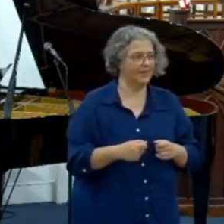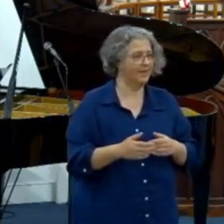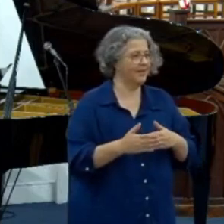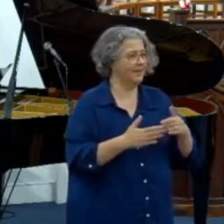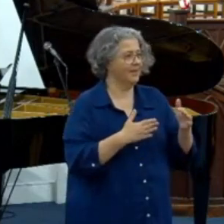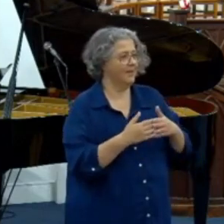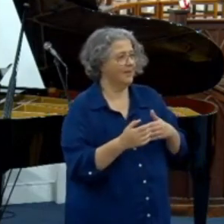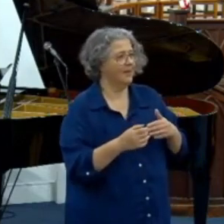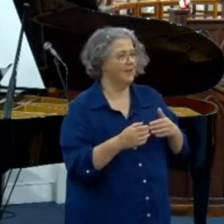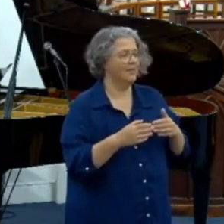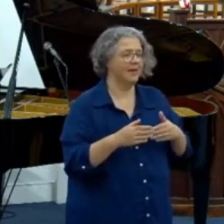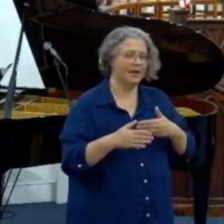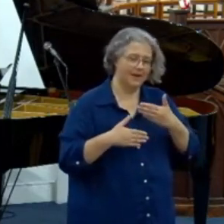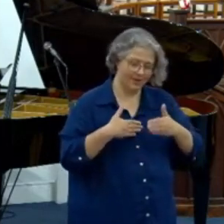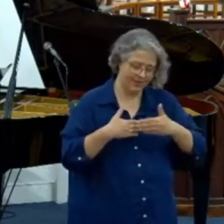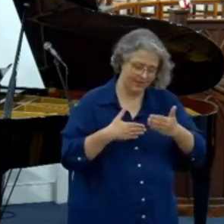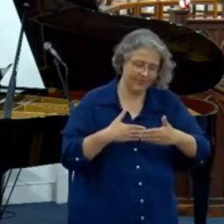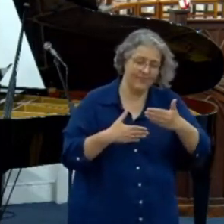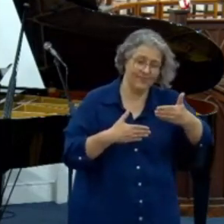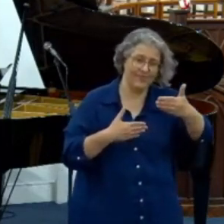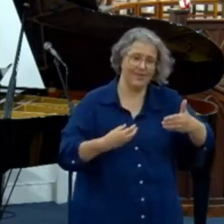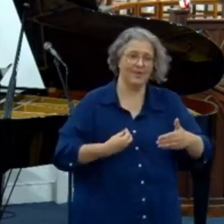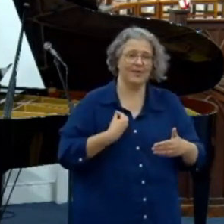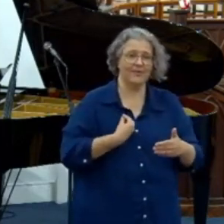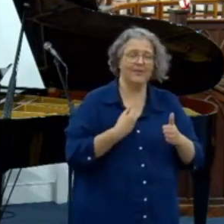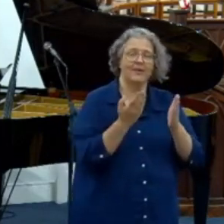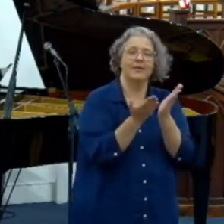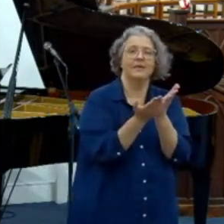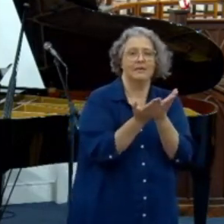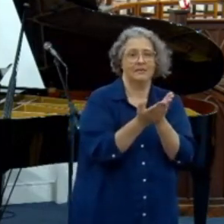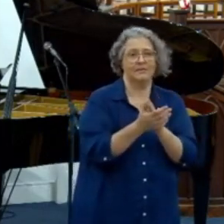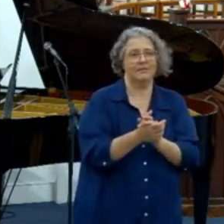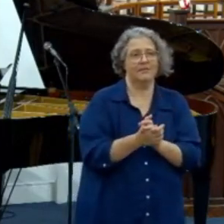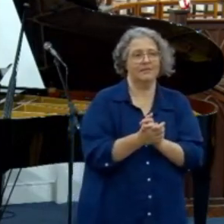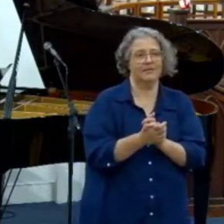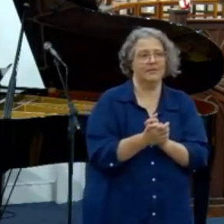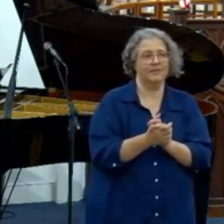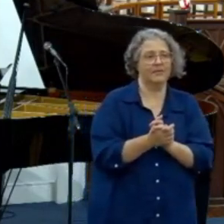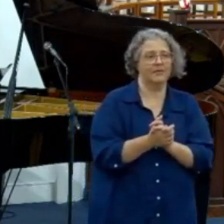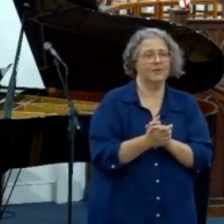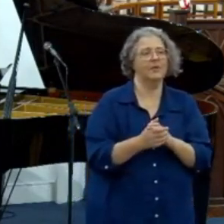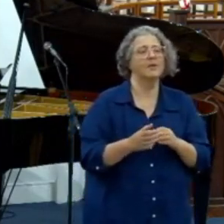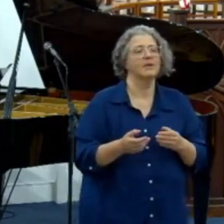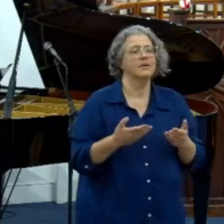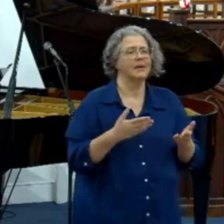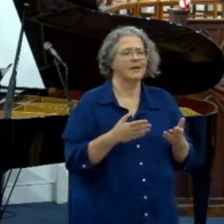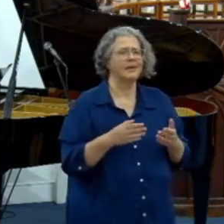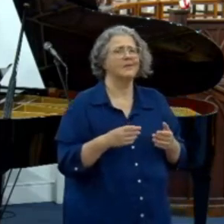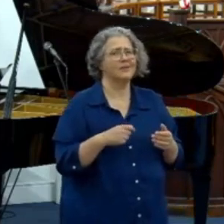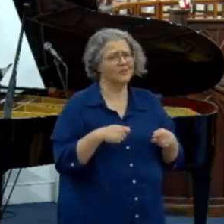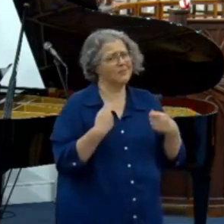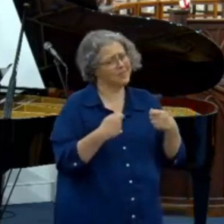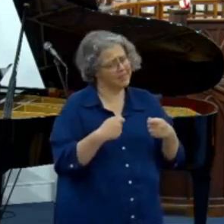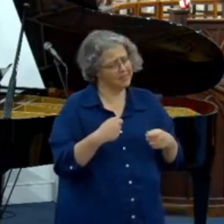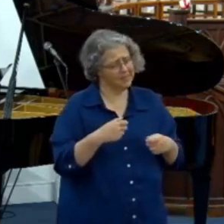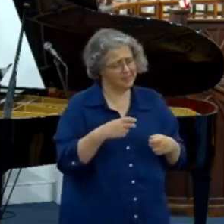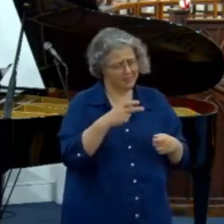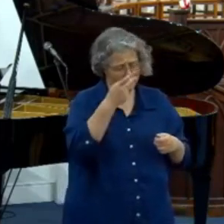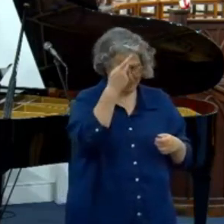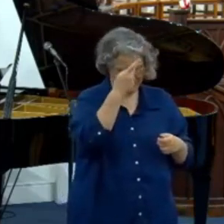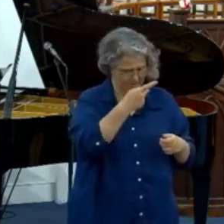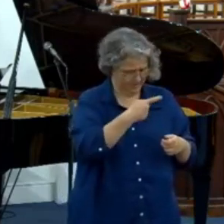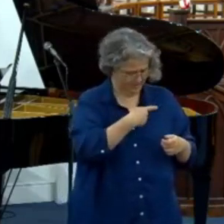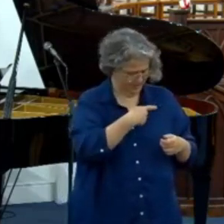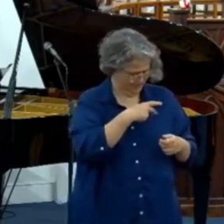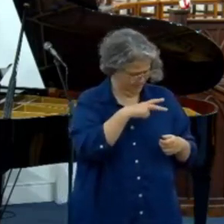vez mais ao longo da nossa caminhada cristã? Será que a gente precisa mesmo de autoexame de vez em quando? Como é que se faz